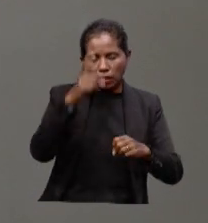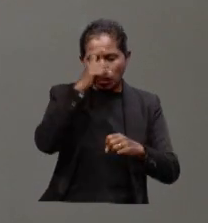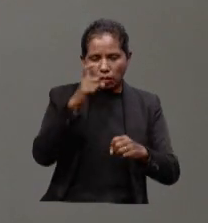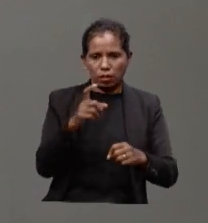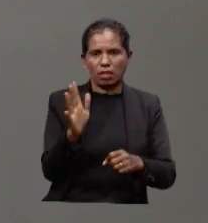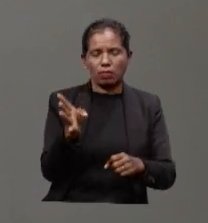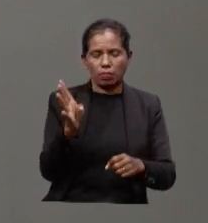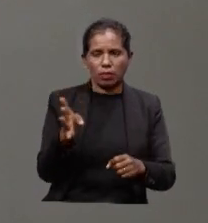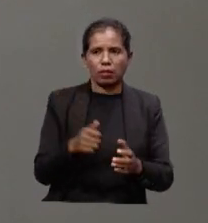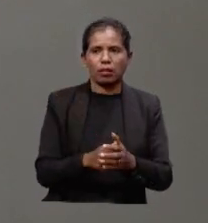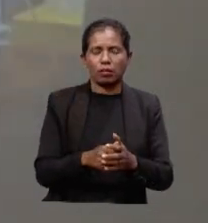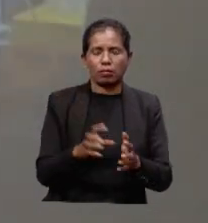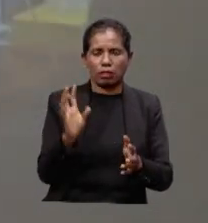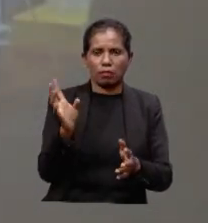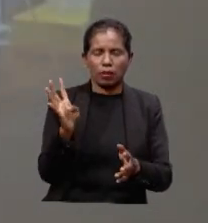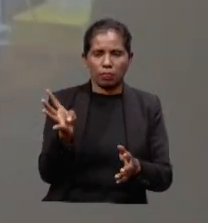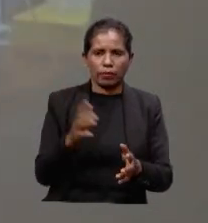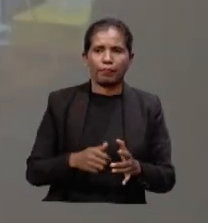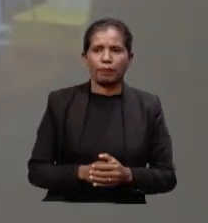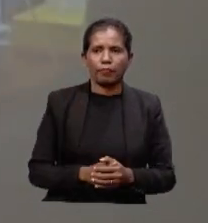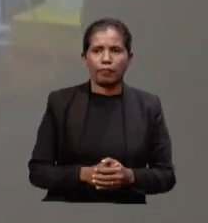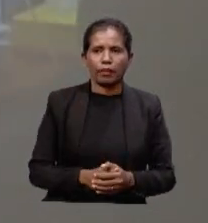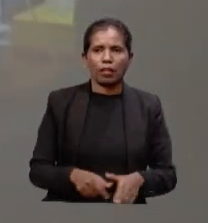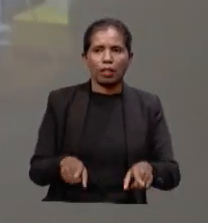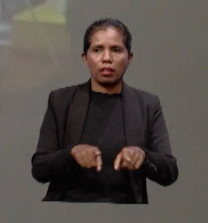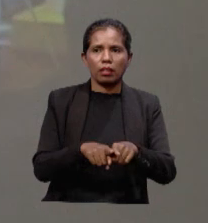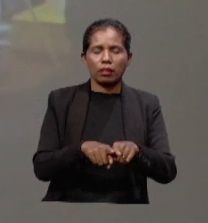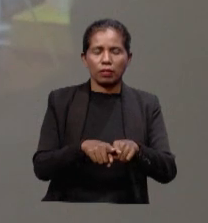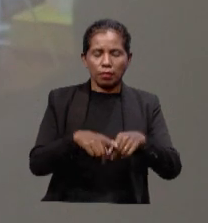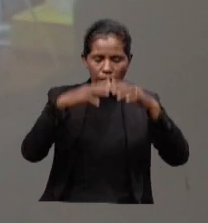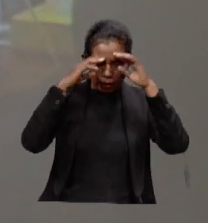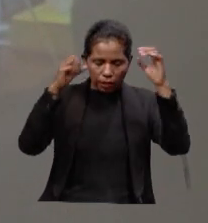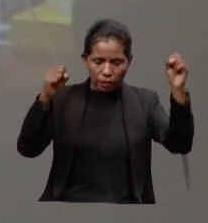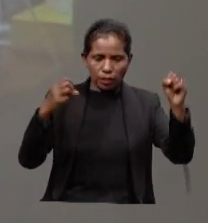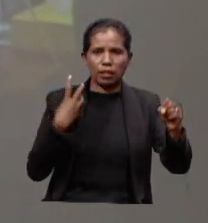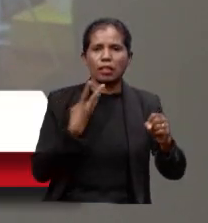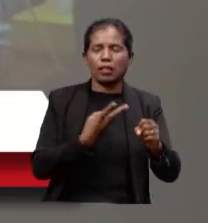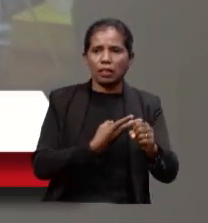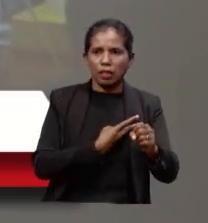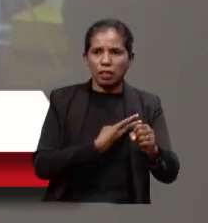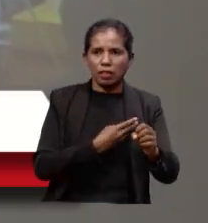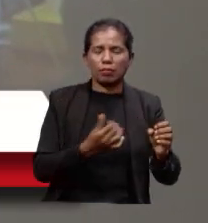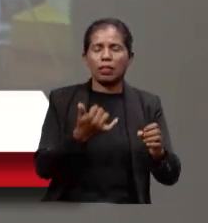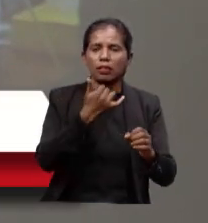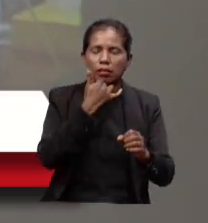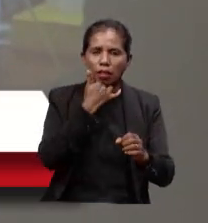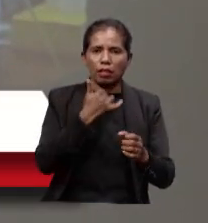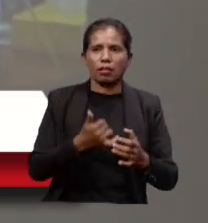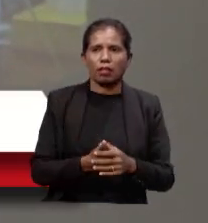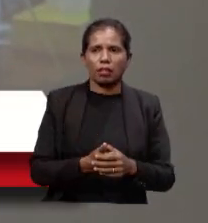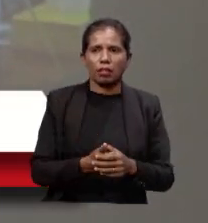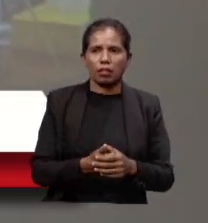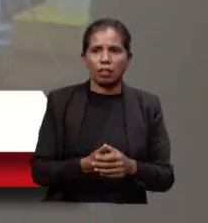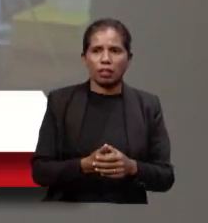anos 40 anos. Senhor Presidente, kata kita precisa hadiantia lacunas nebe maka lacunas